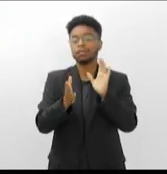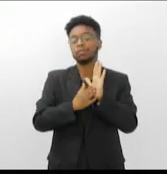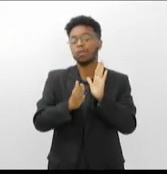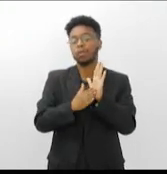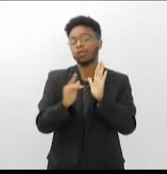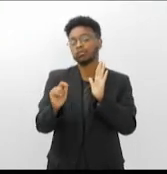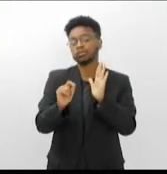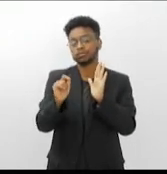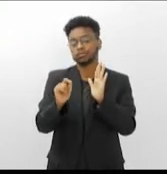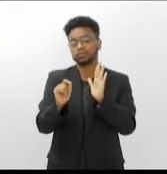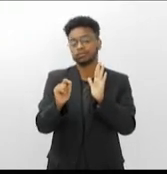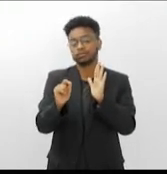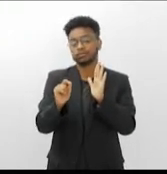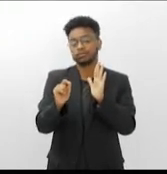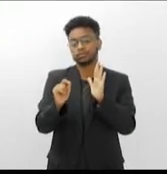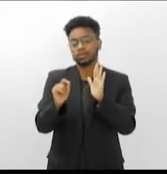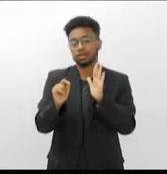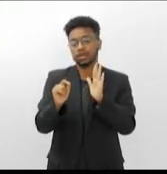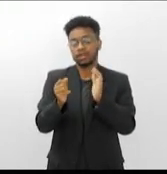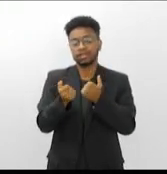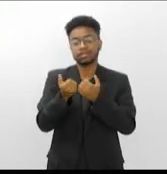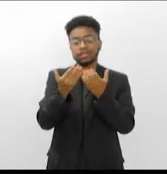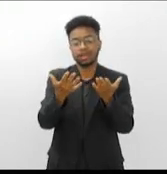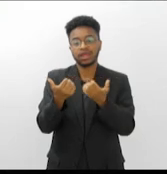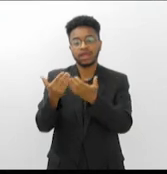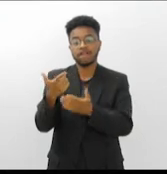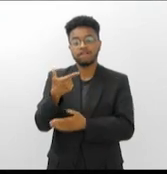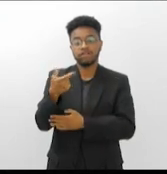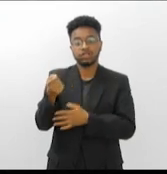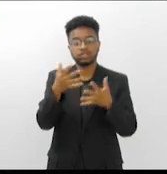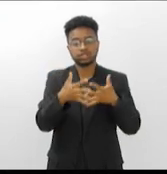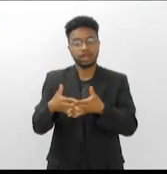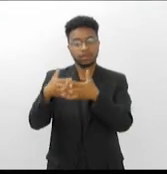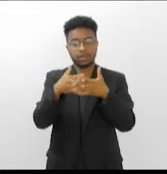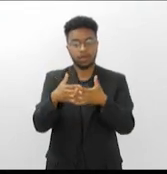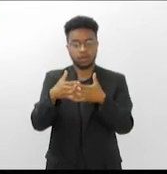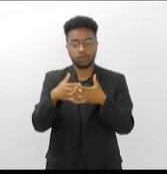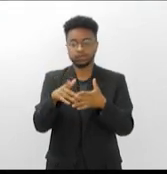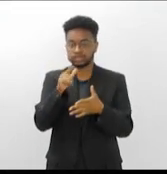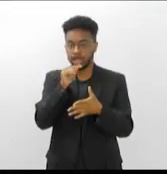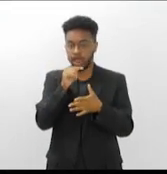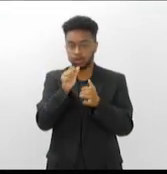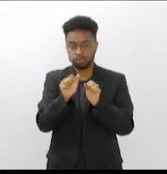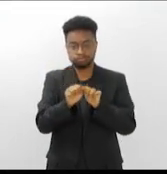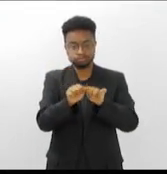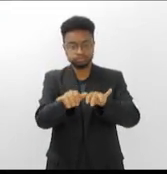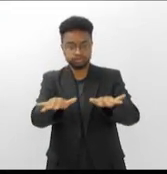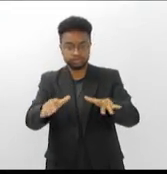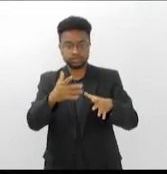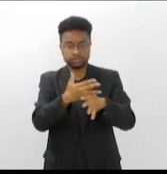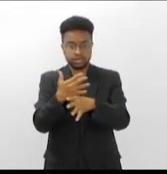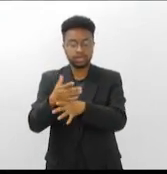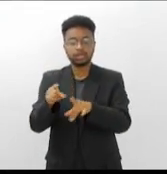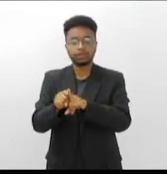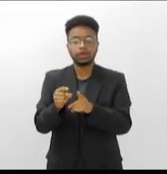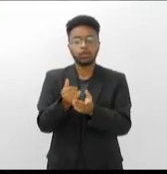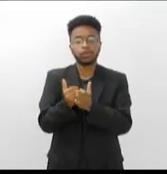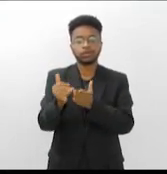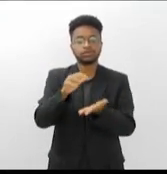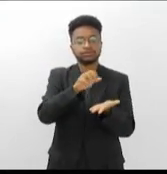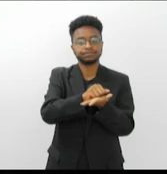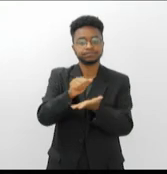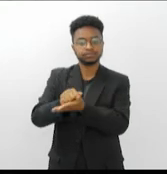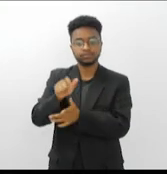foi colocar 20 caminhões-pipas no município e começar o cadastro dos moradores para